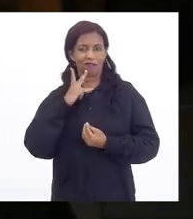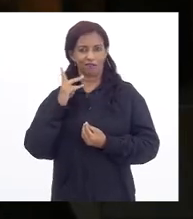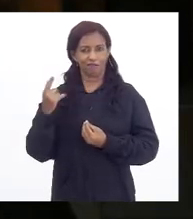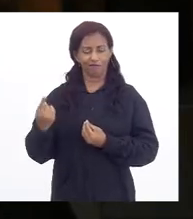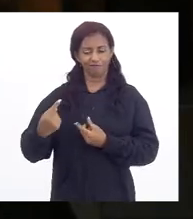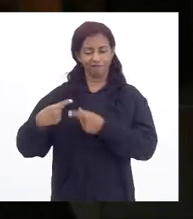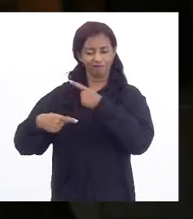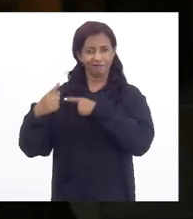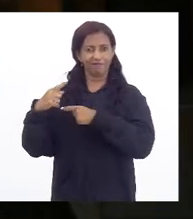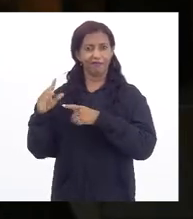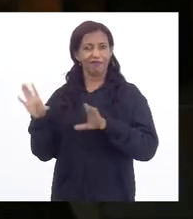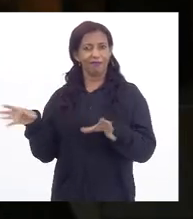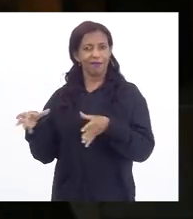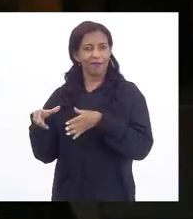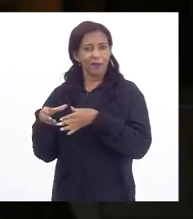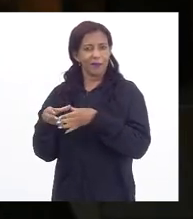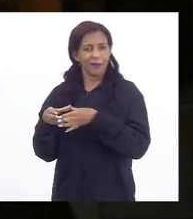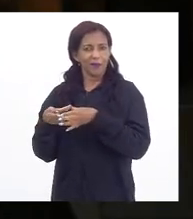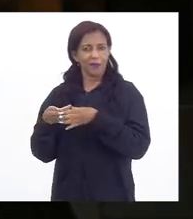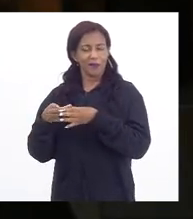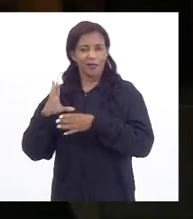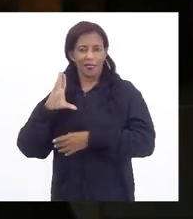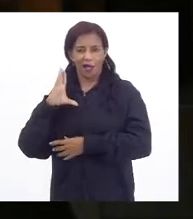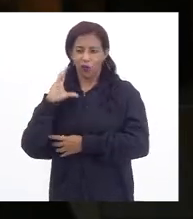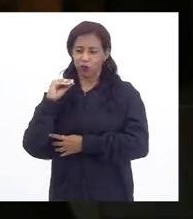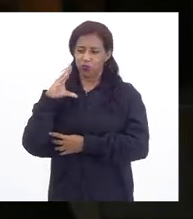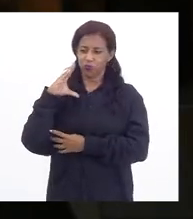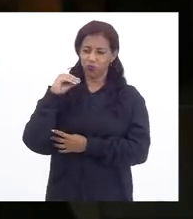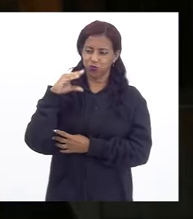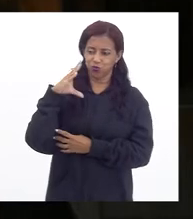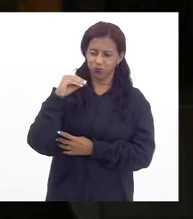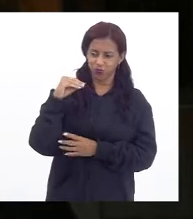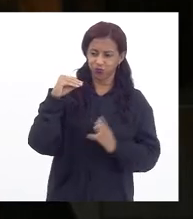comissão, a boca do jacaré fechou.